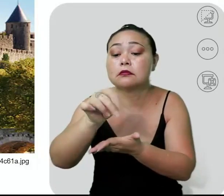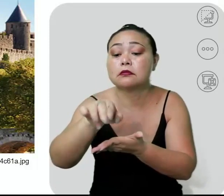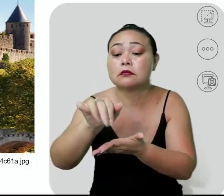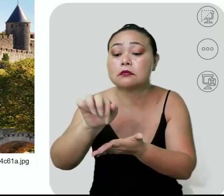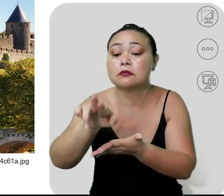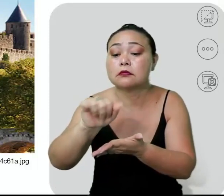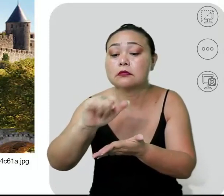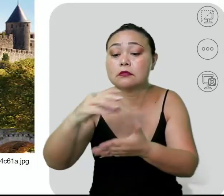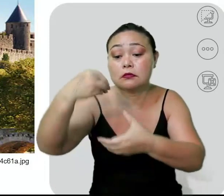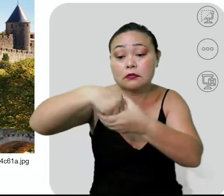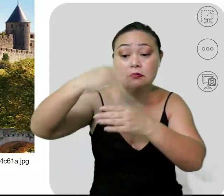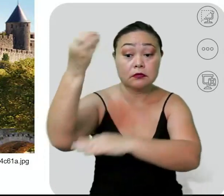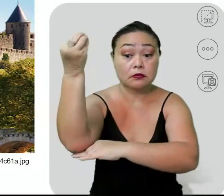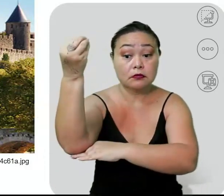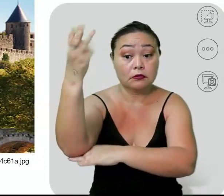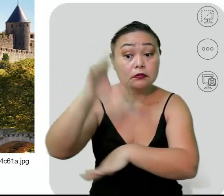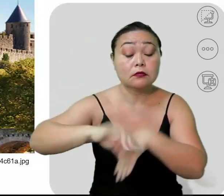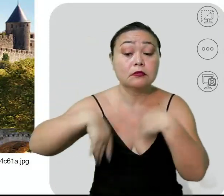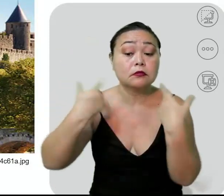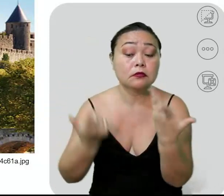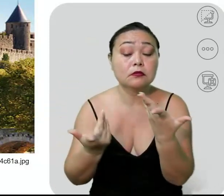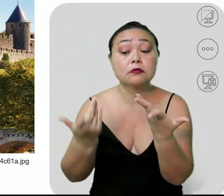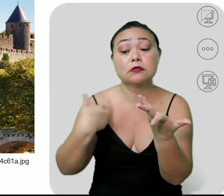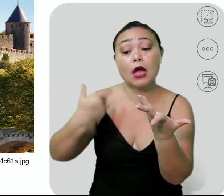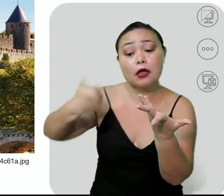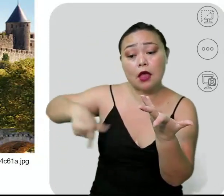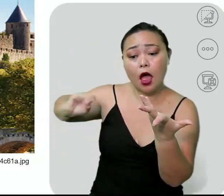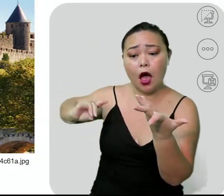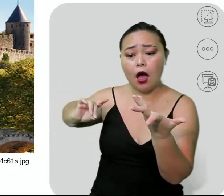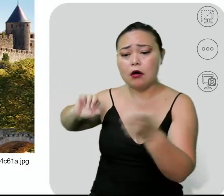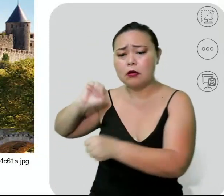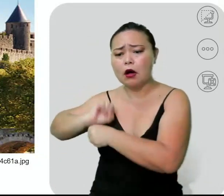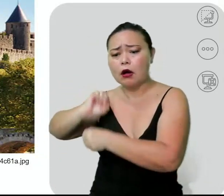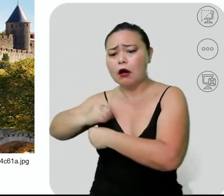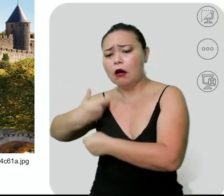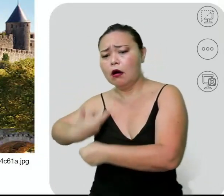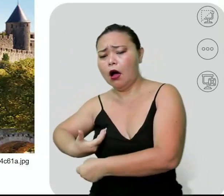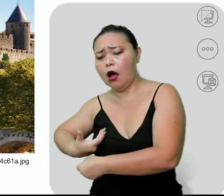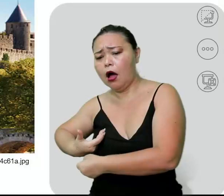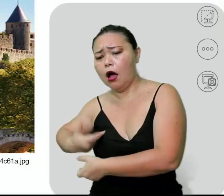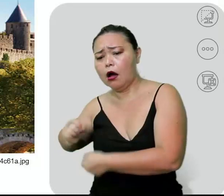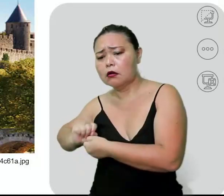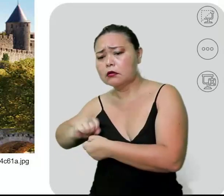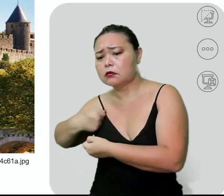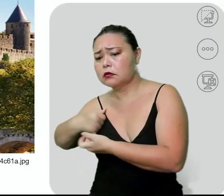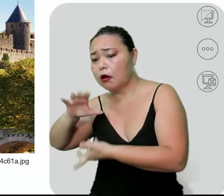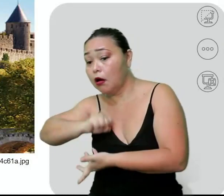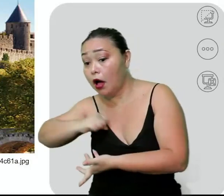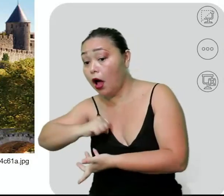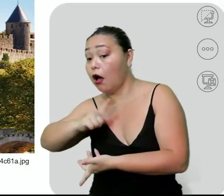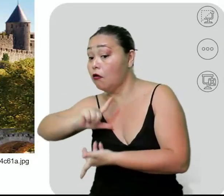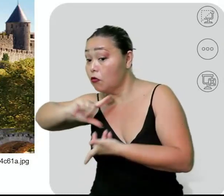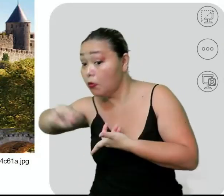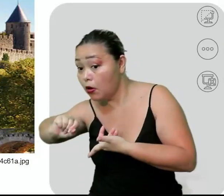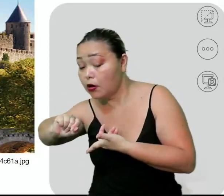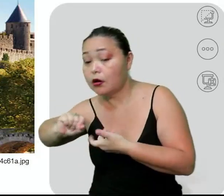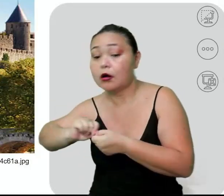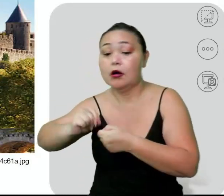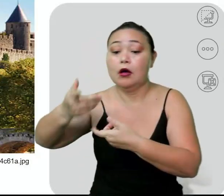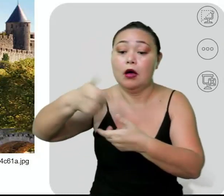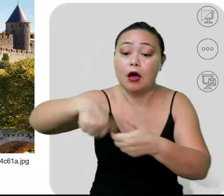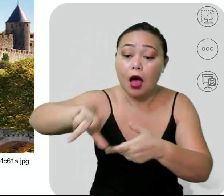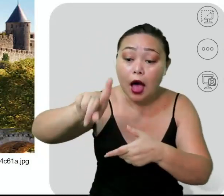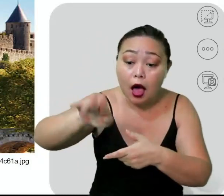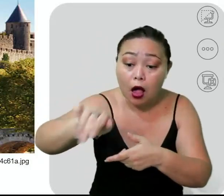feudal, dentro dos castelos. Até o invasor cansar de esperar, depois ia embora. Aí os burgos pegavam